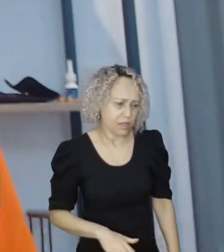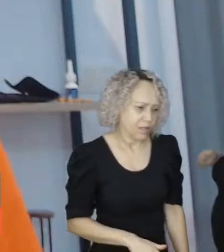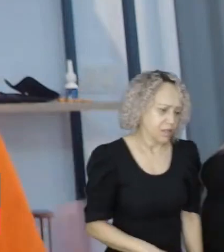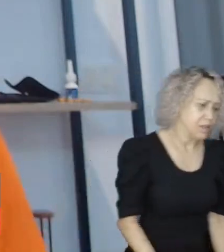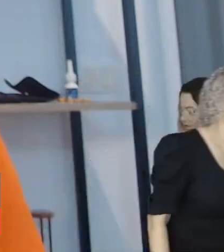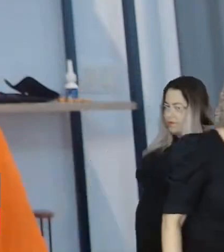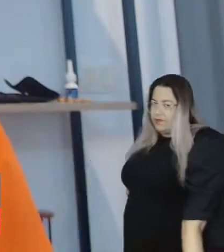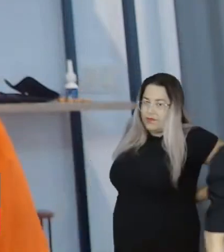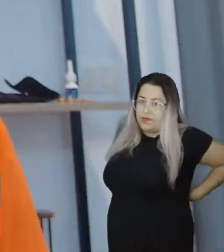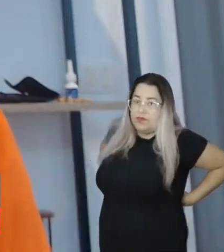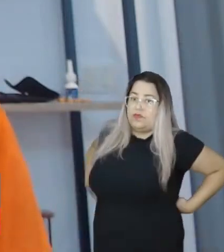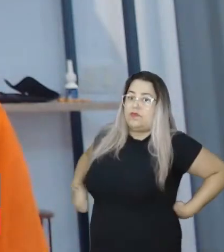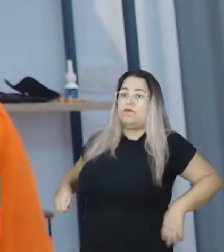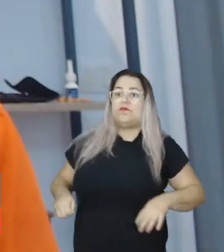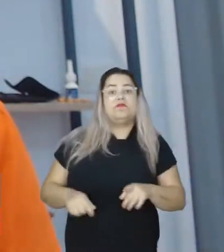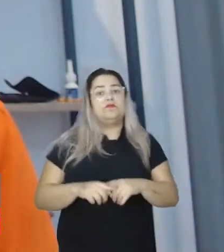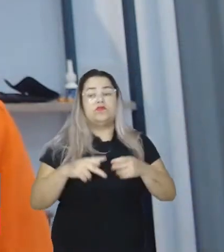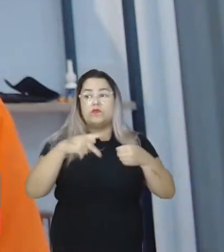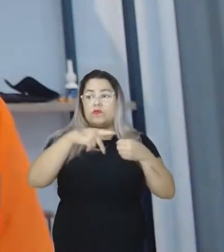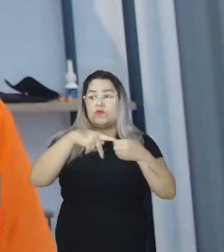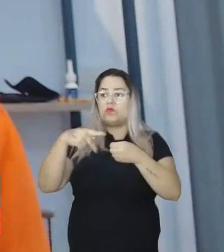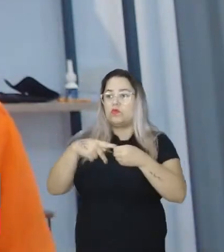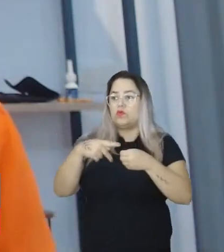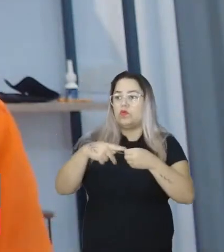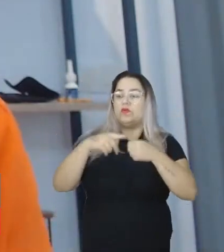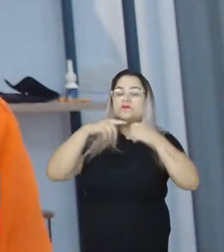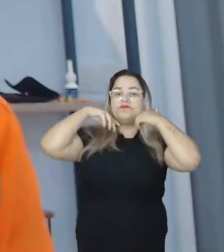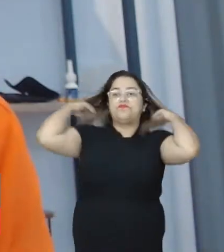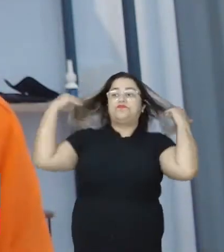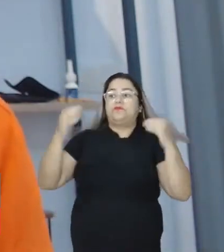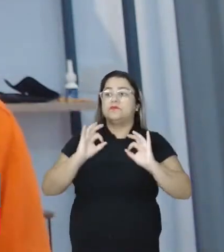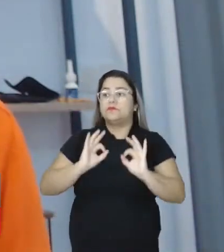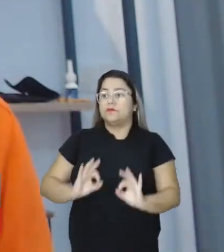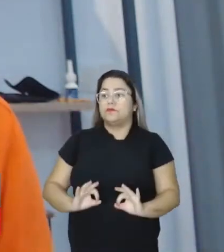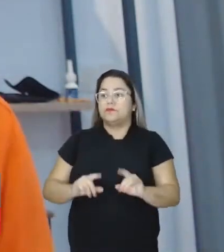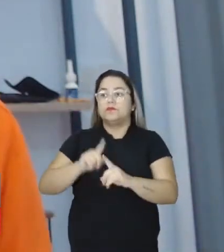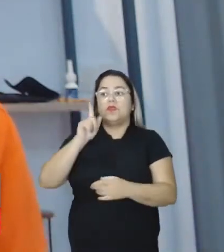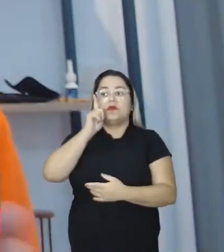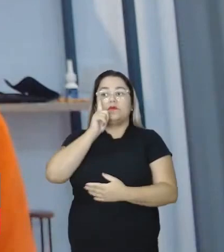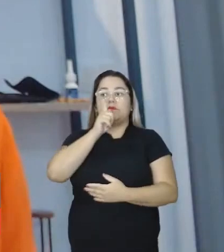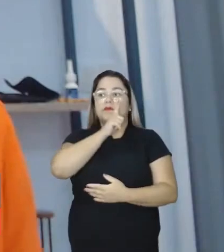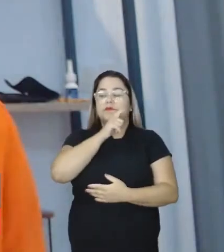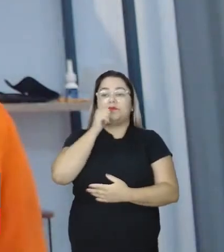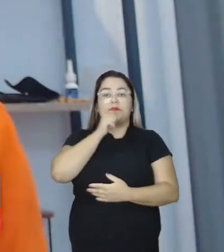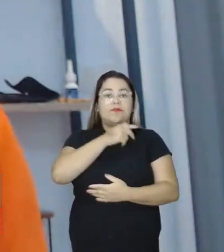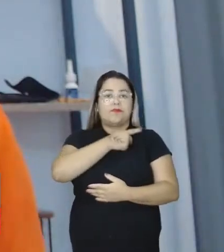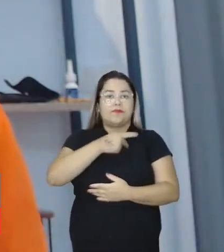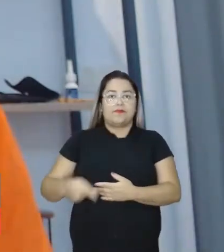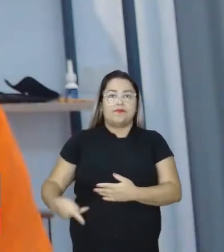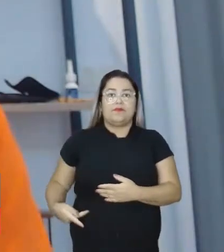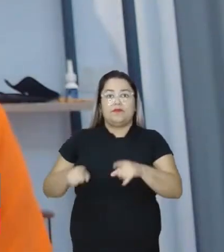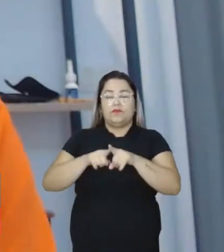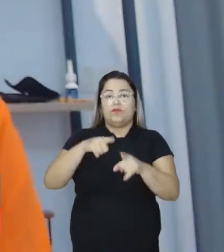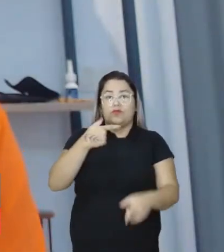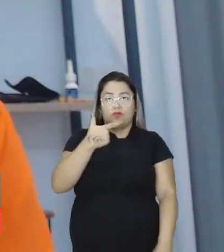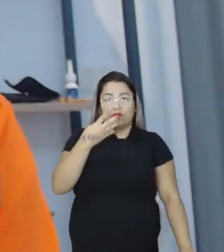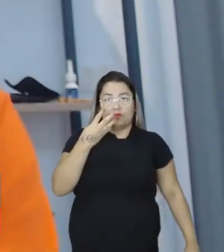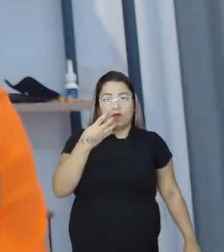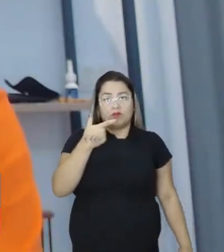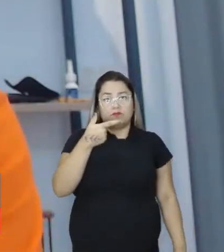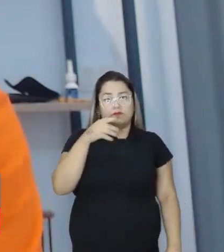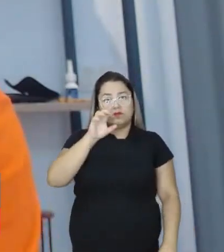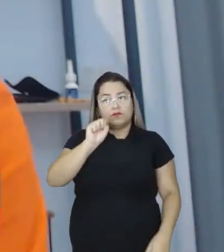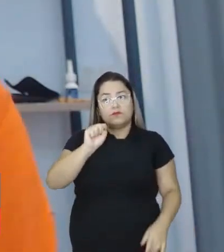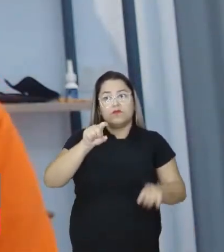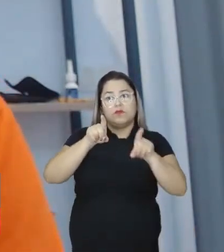autossuficientes e exportarmos petróleo? Não. Corretíssima a presidenta Gleisi Hoffmann. O PE 2428 sinaliza investimentos